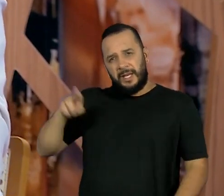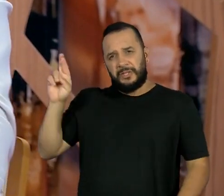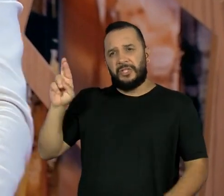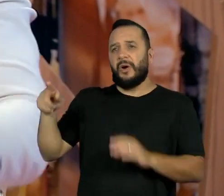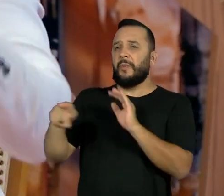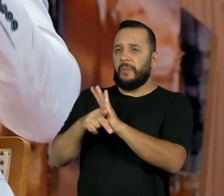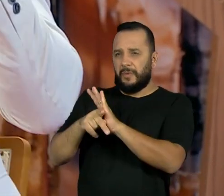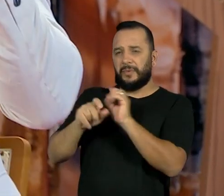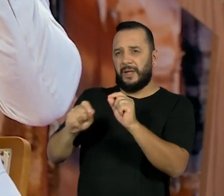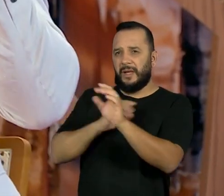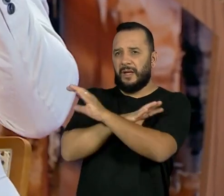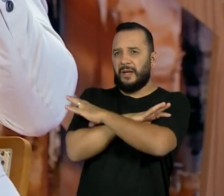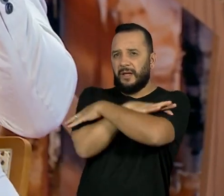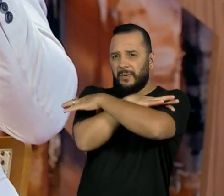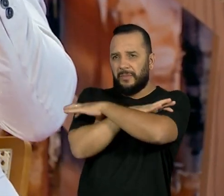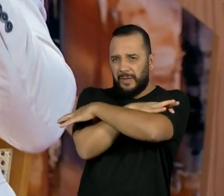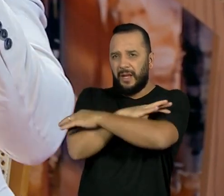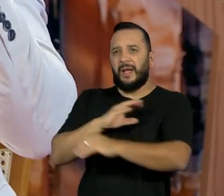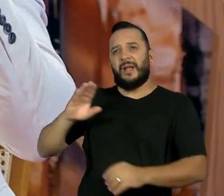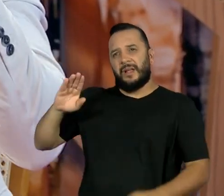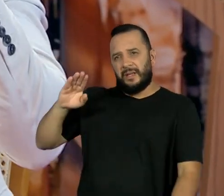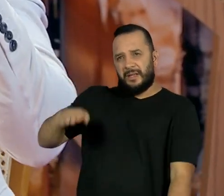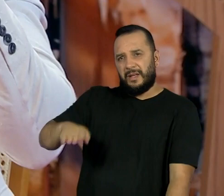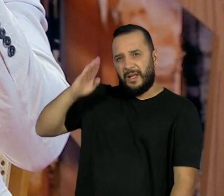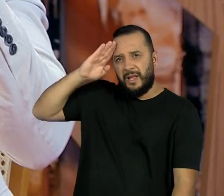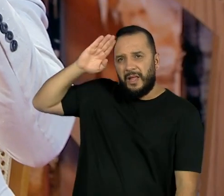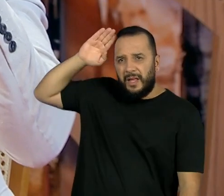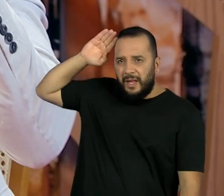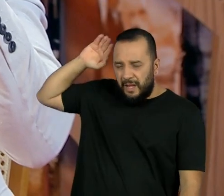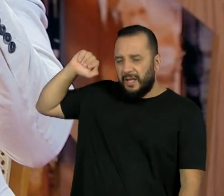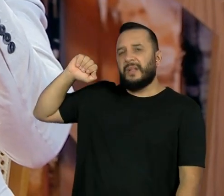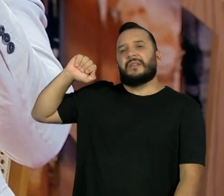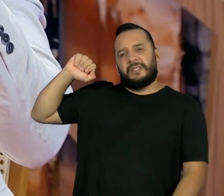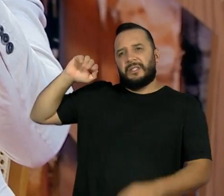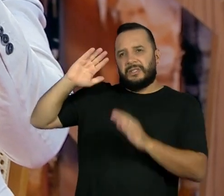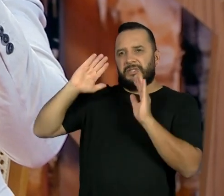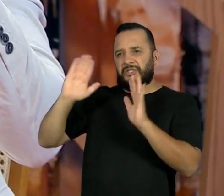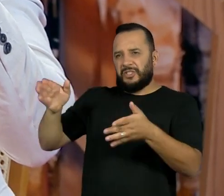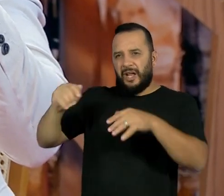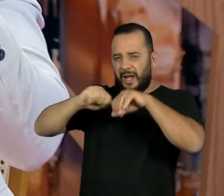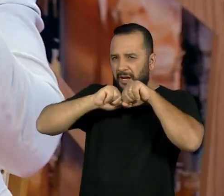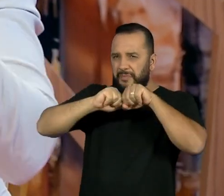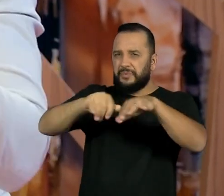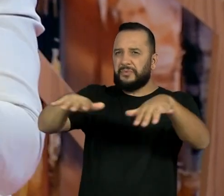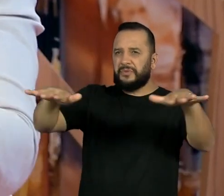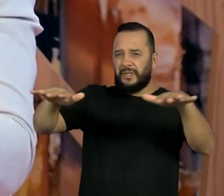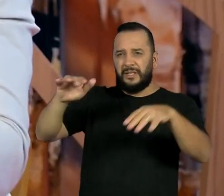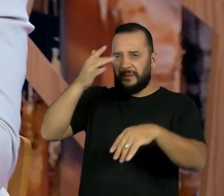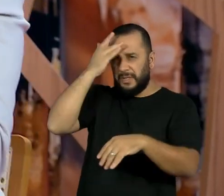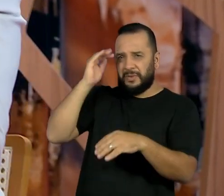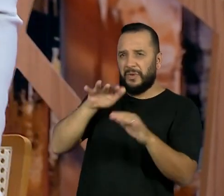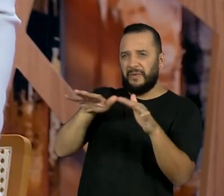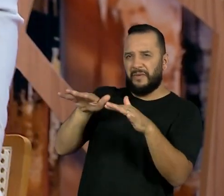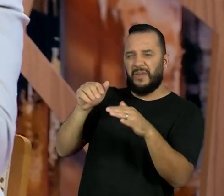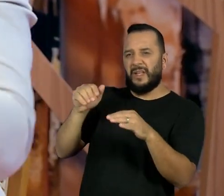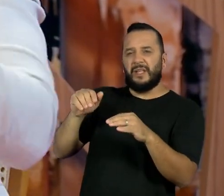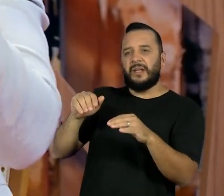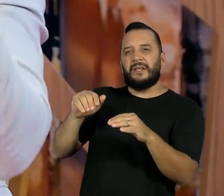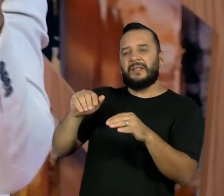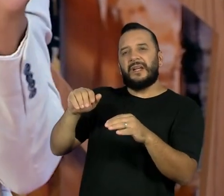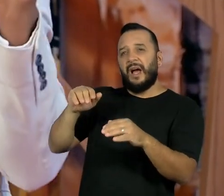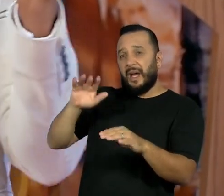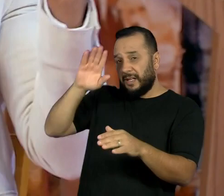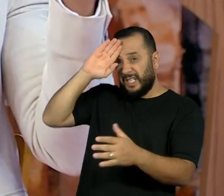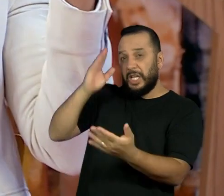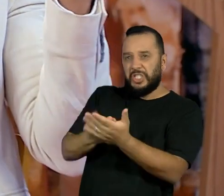religião, tirar essa demonização que existe em volta dessas religiões, né? Porque as pessoas acreditam que as religiões de matriz africana são